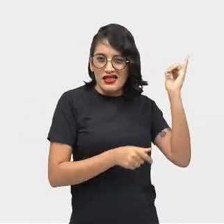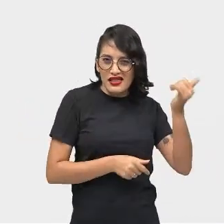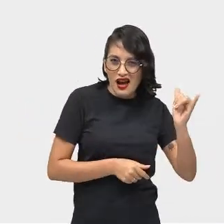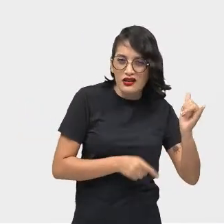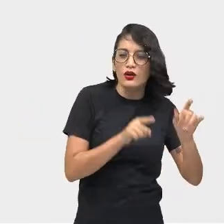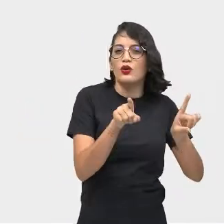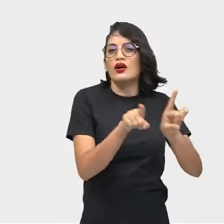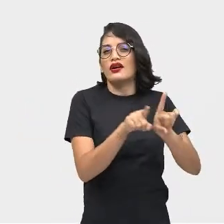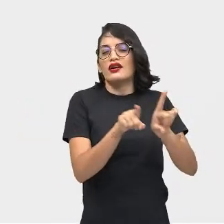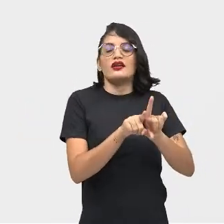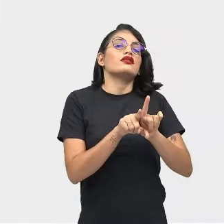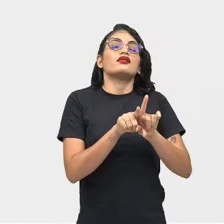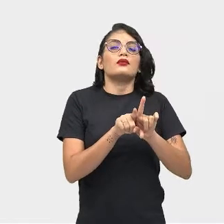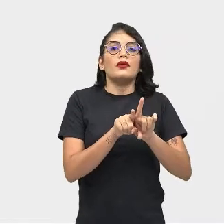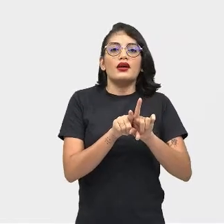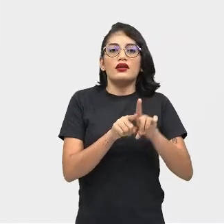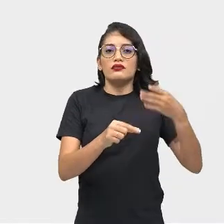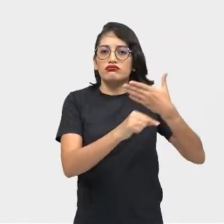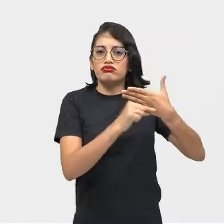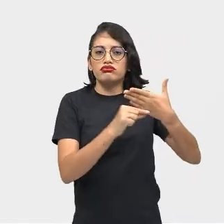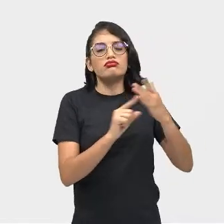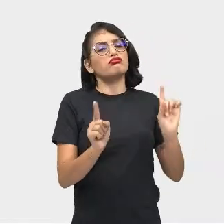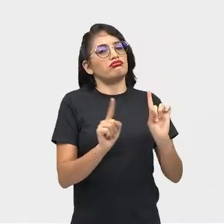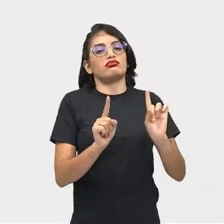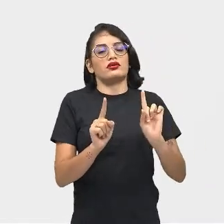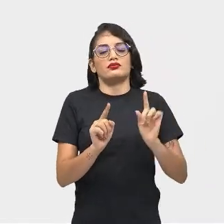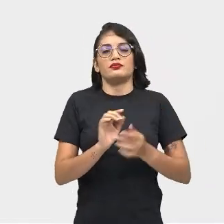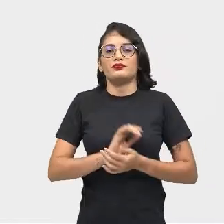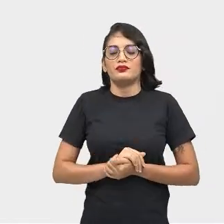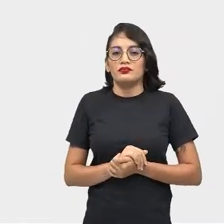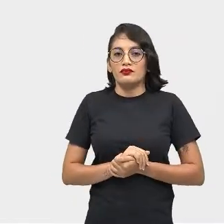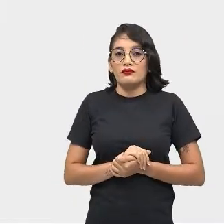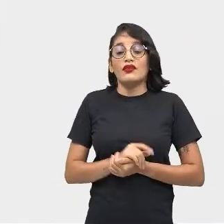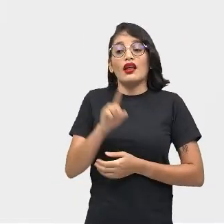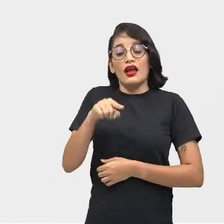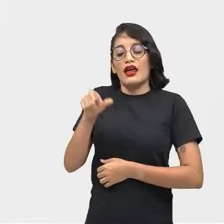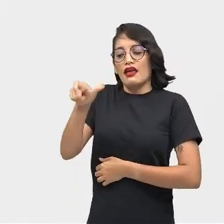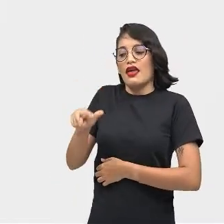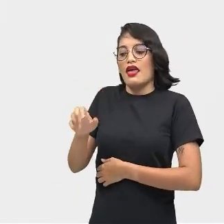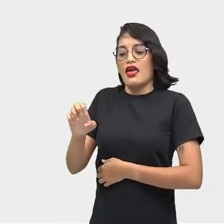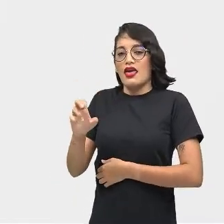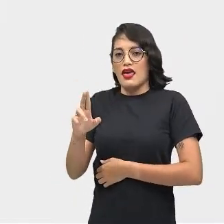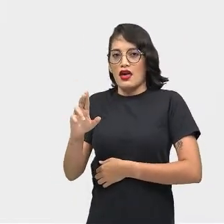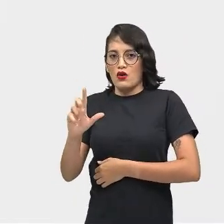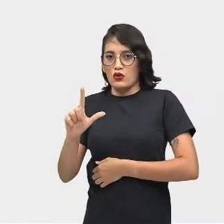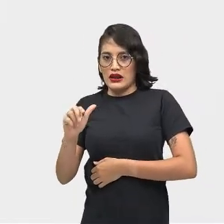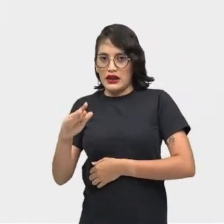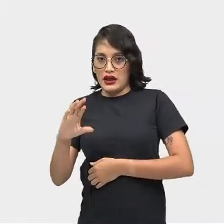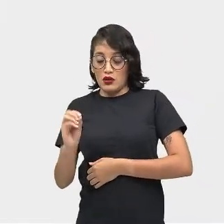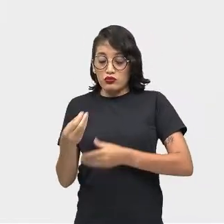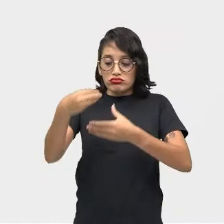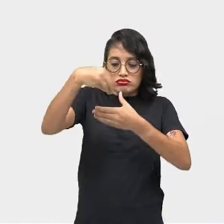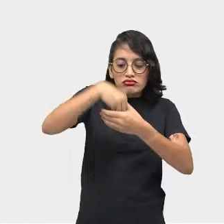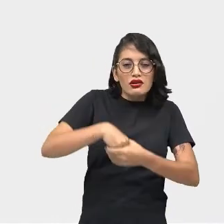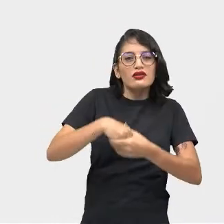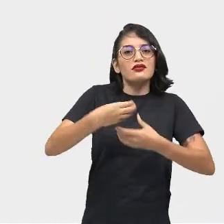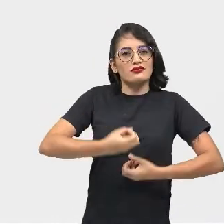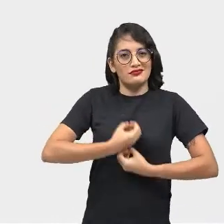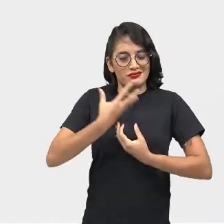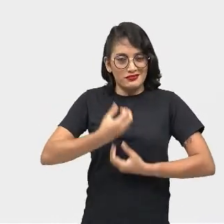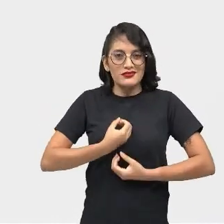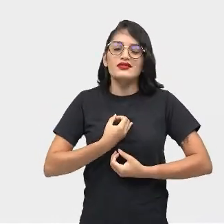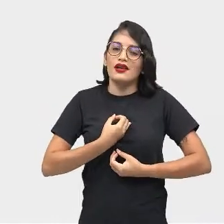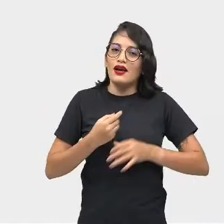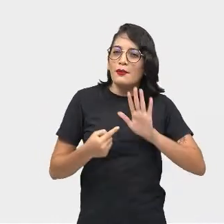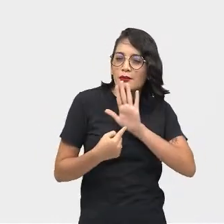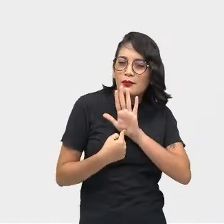vamos dizer que a autora, não. Nós vamos dizer que o eu lírico presente no poema está